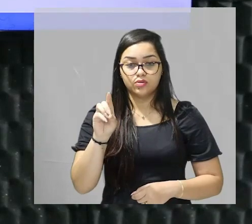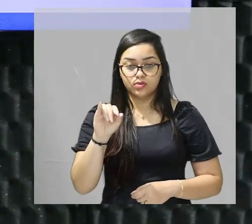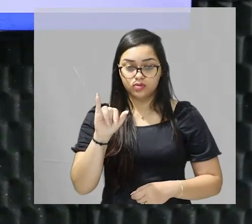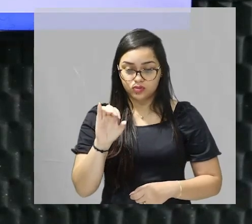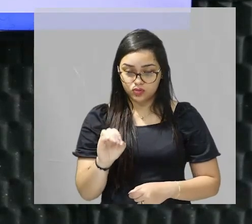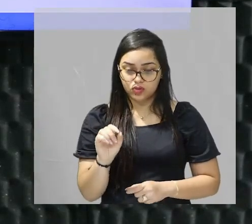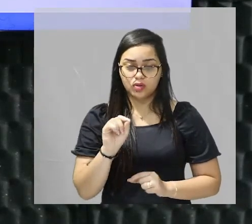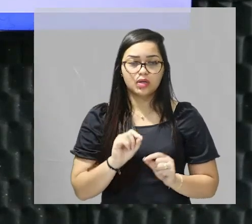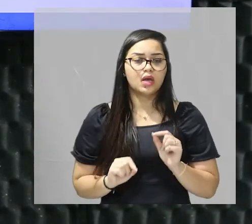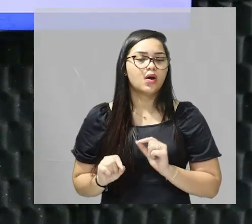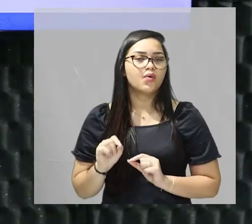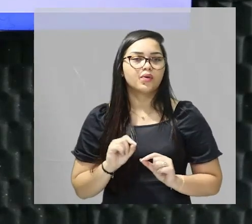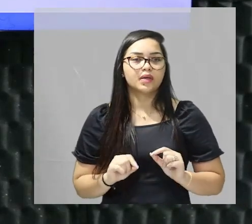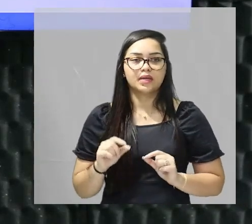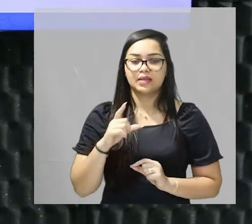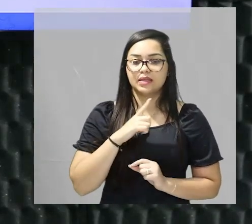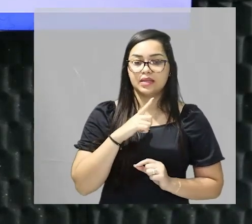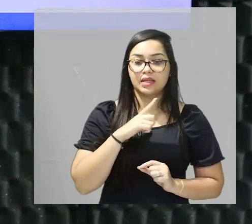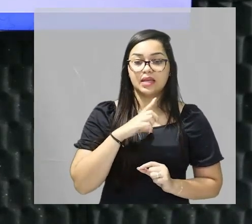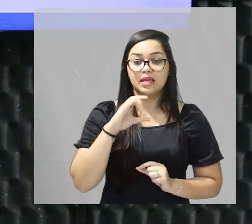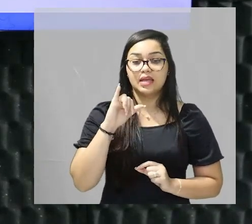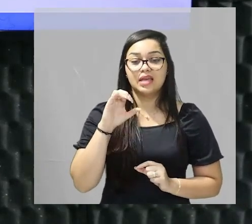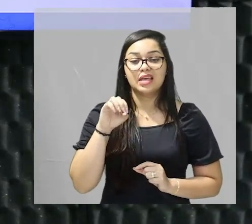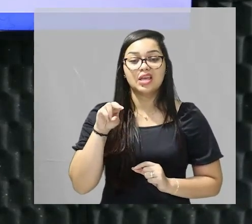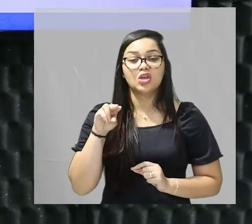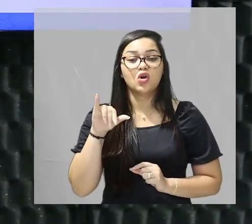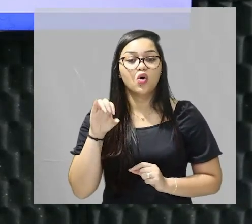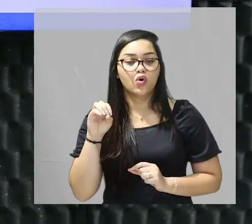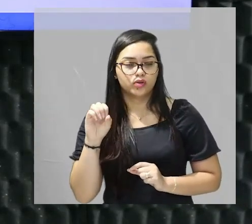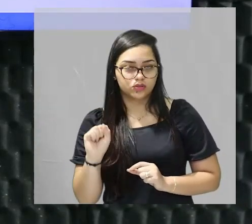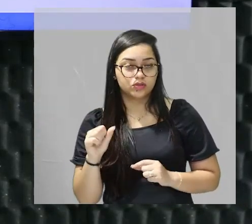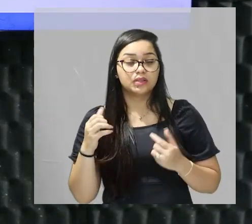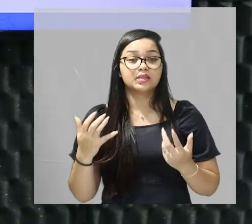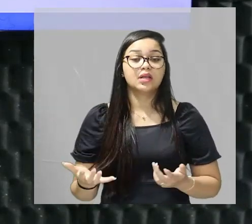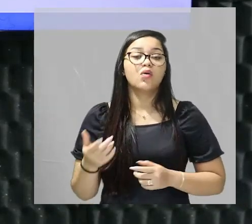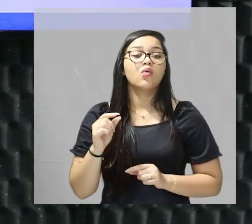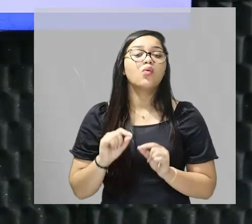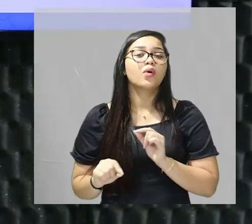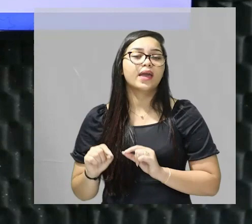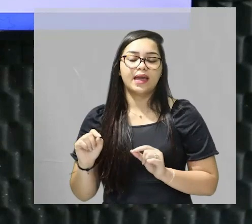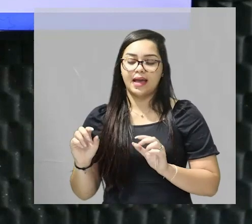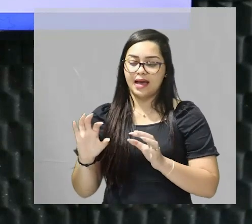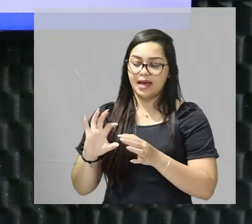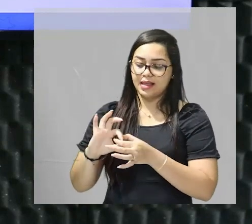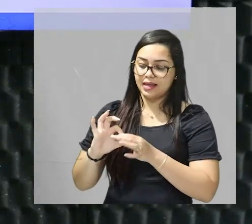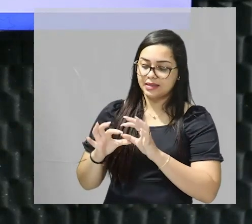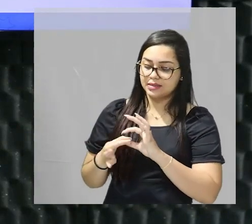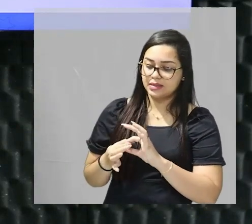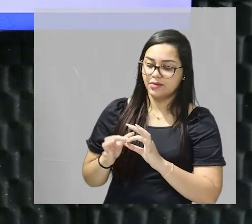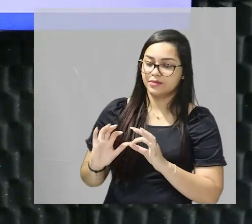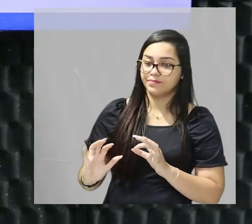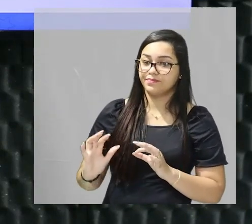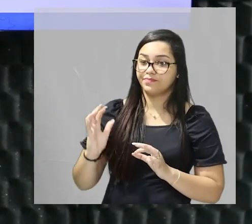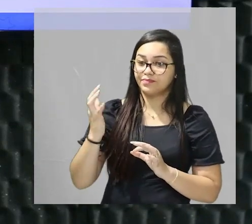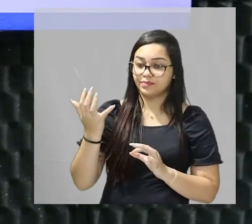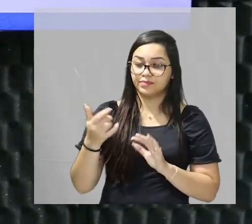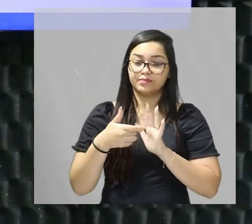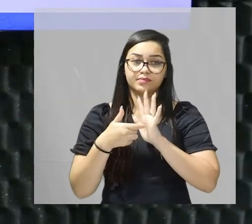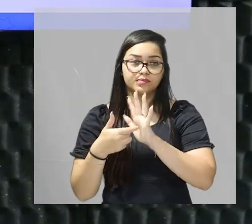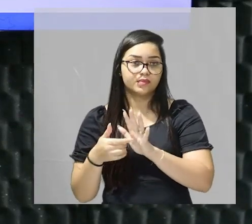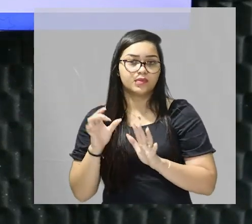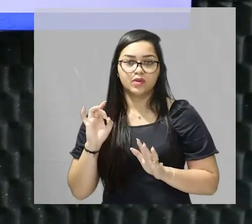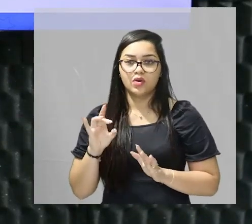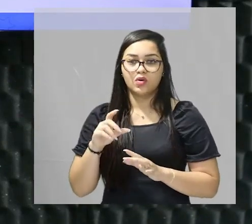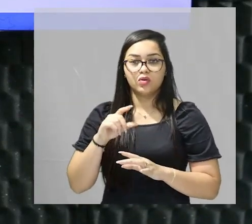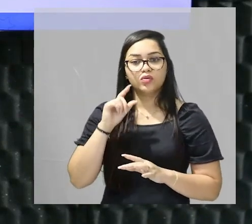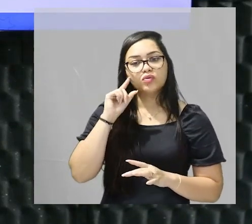aglomerado iônico. Portanto, a ligação que vai estar ocorrendo, que vai estar aparecendo. O sal de